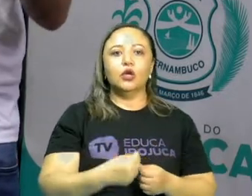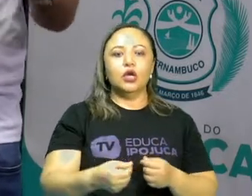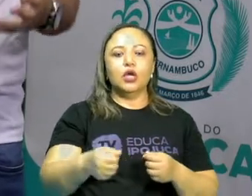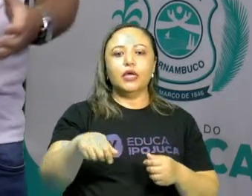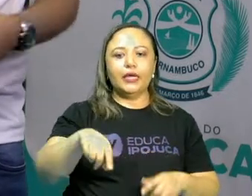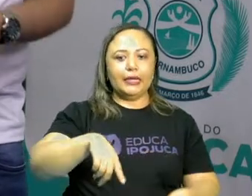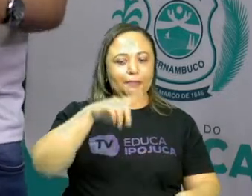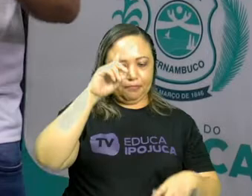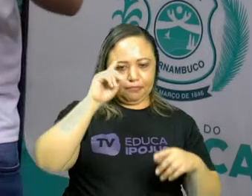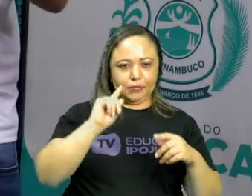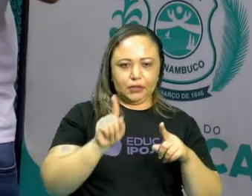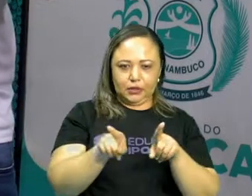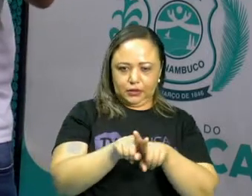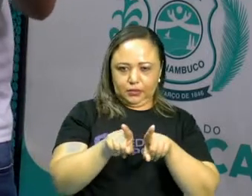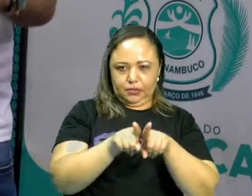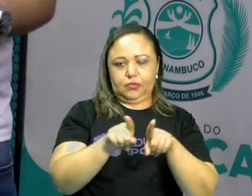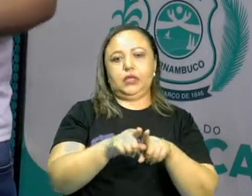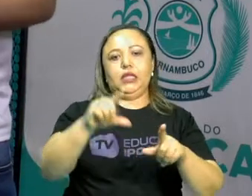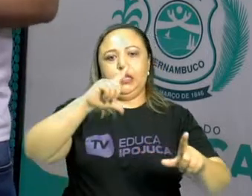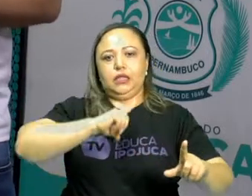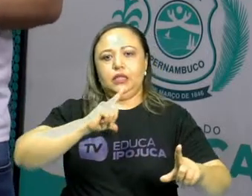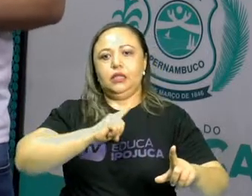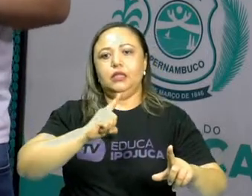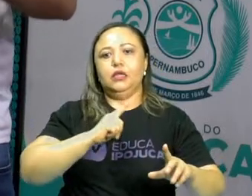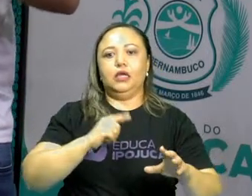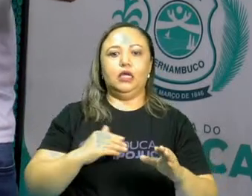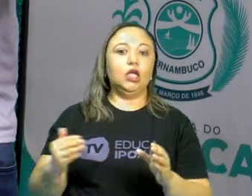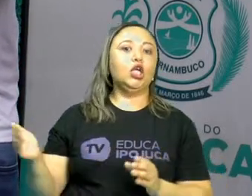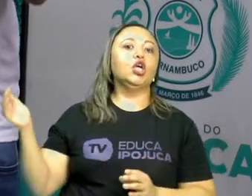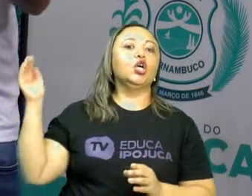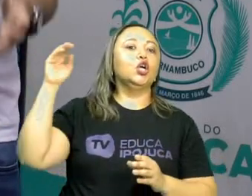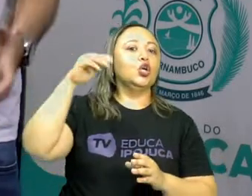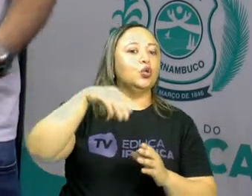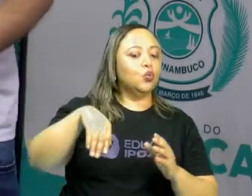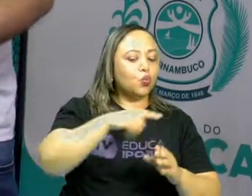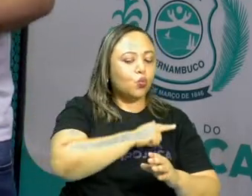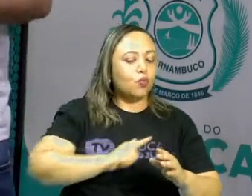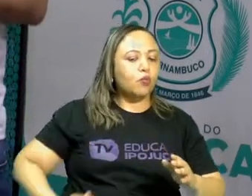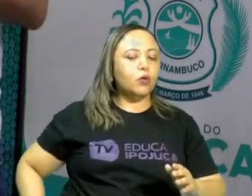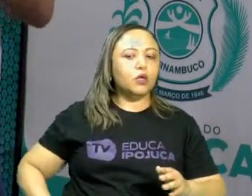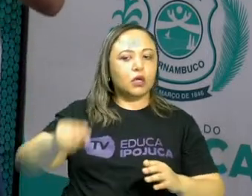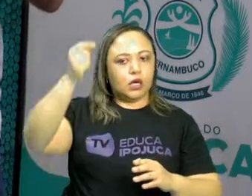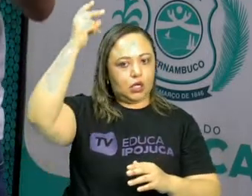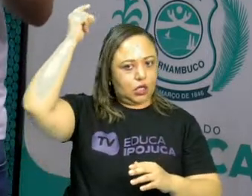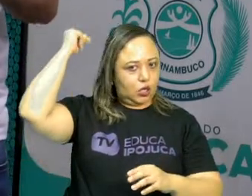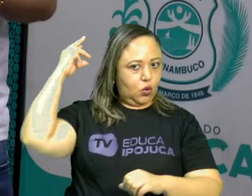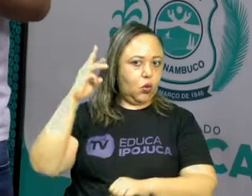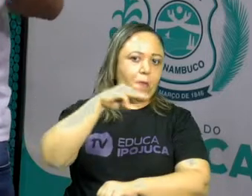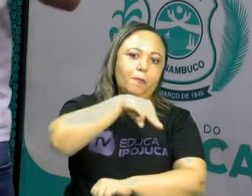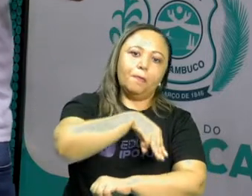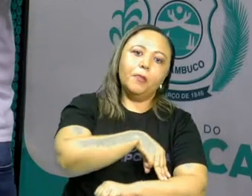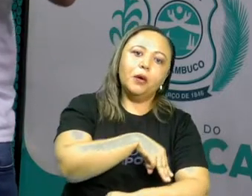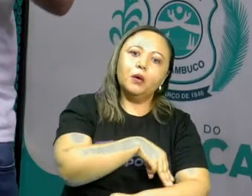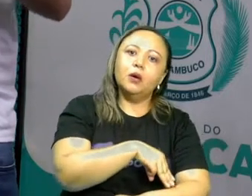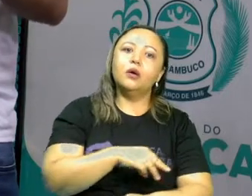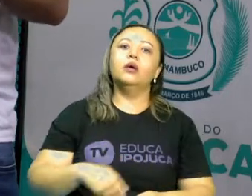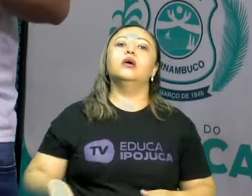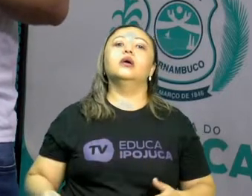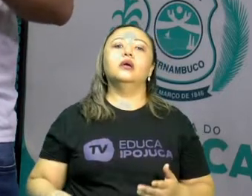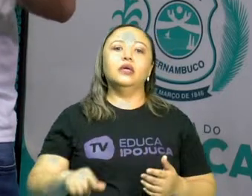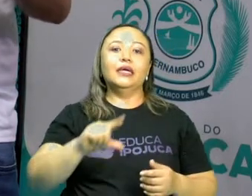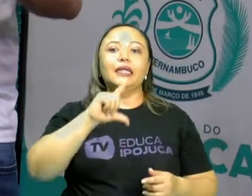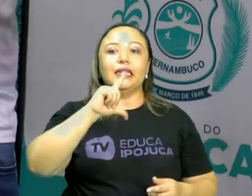monarquias absolutas E durante o regime era o mercantilismo Tá certo então essa prática e você